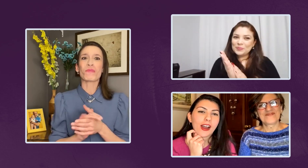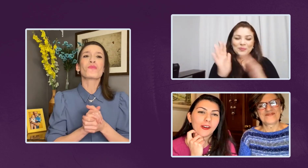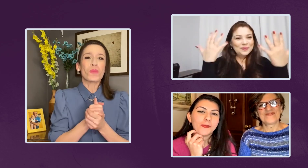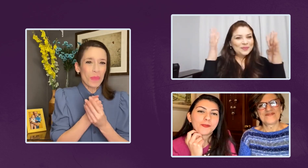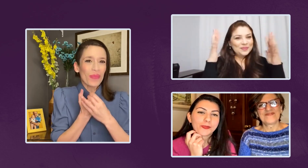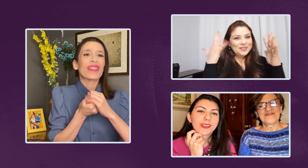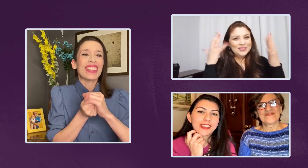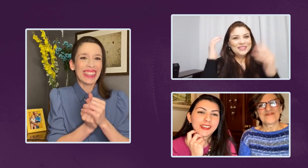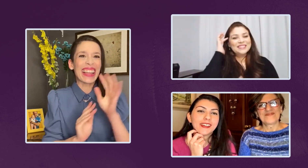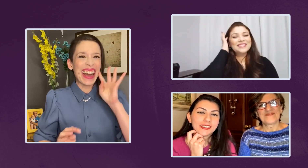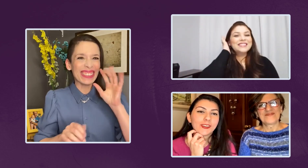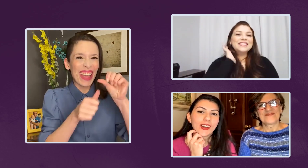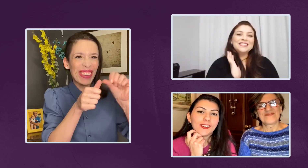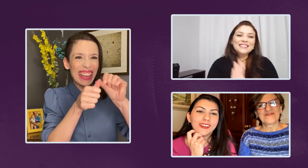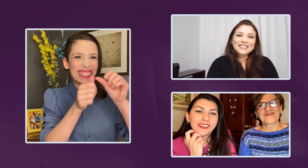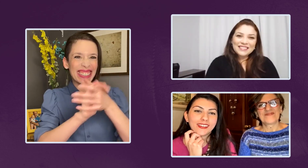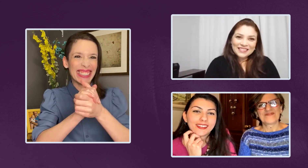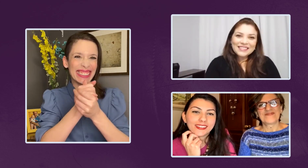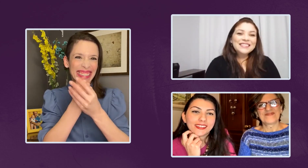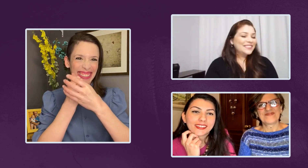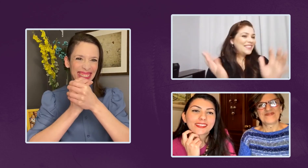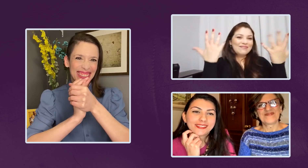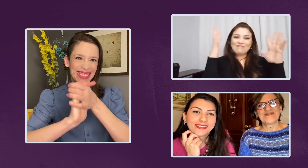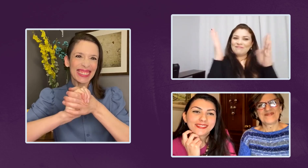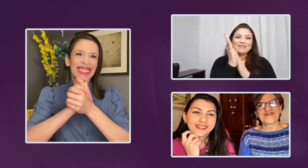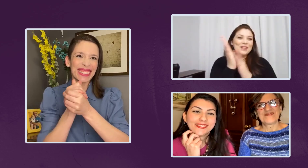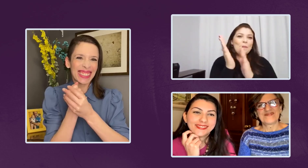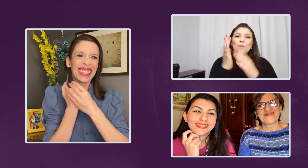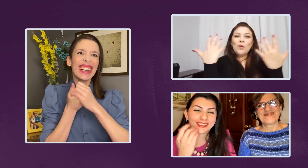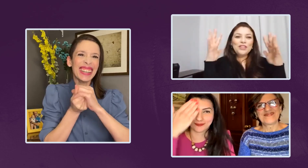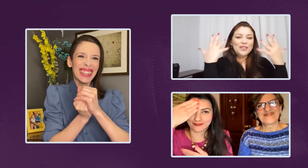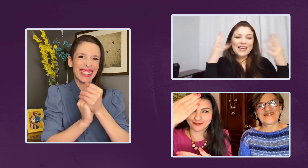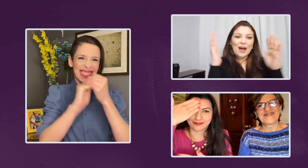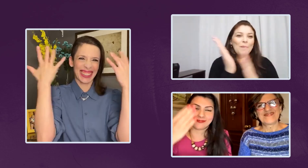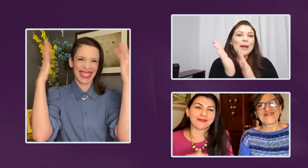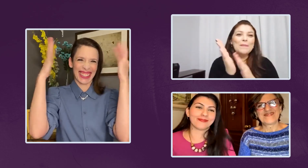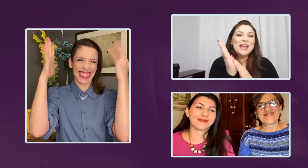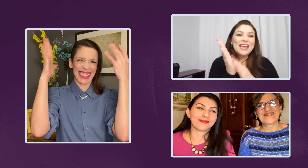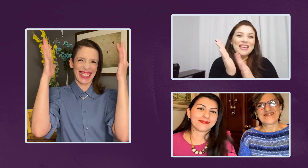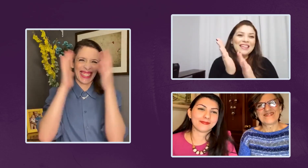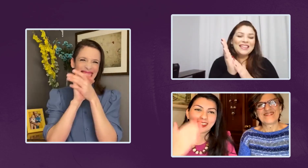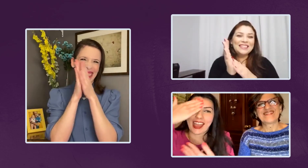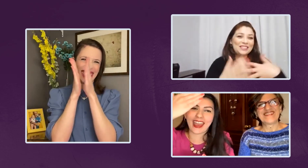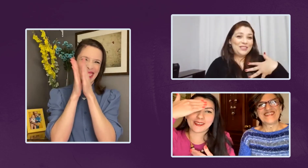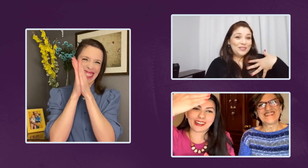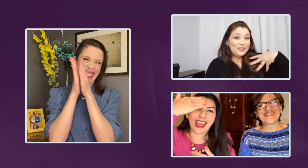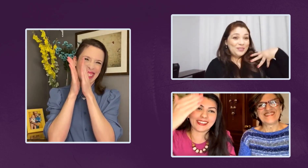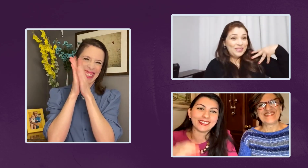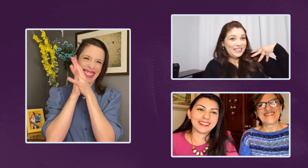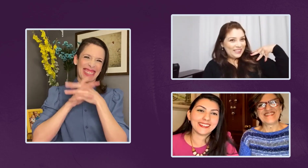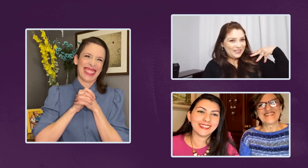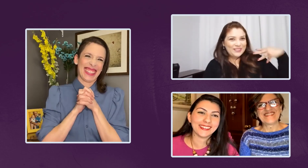orientadora de doutorado. Igual. Legal, né, Paty? Muito legal, parabéns. Obrigada, Que